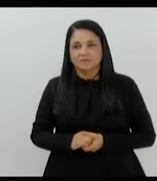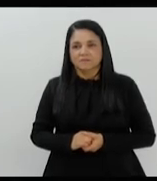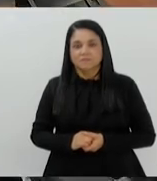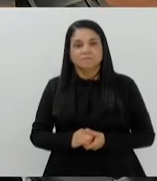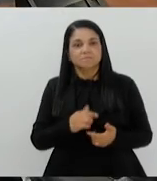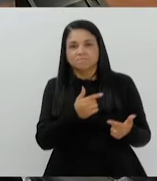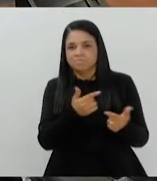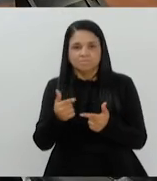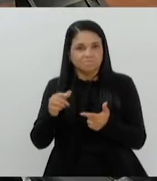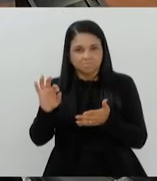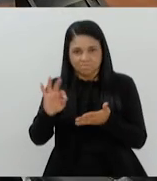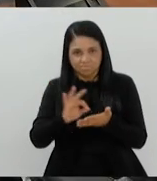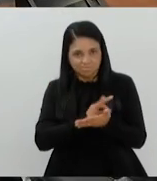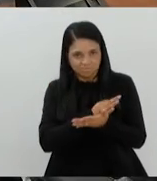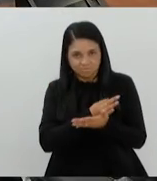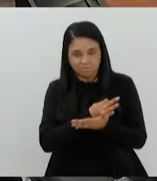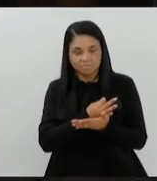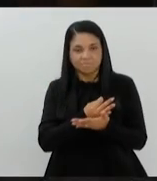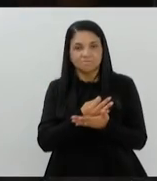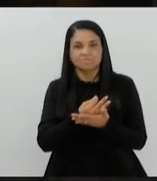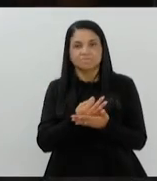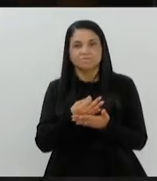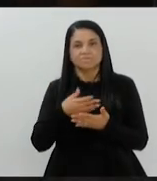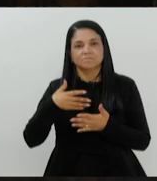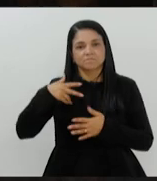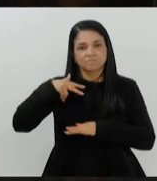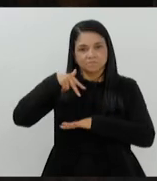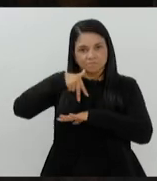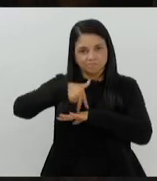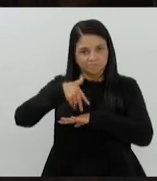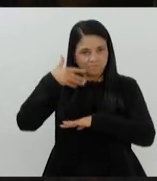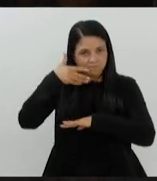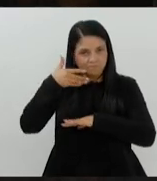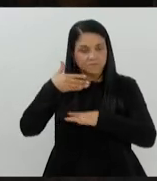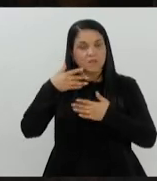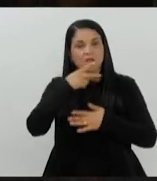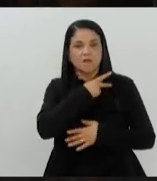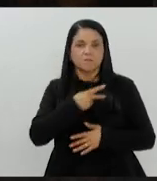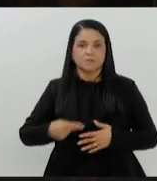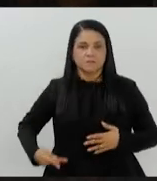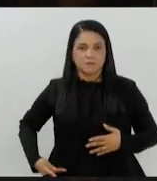Não havendo mais oradores inscritos, a presidência